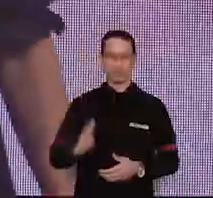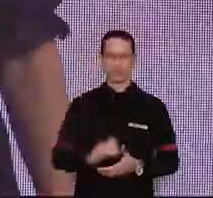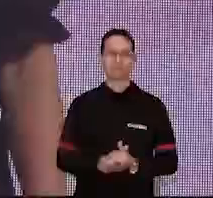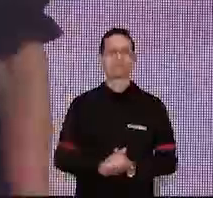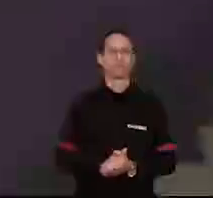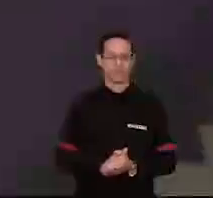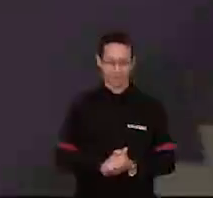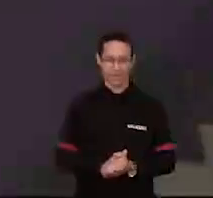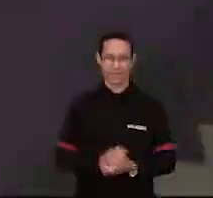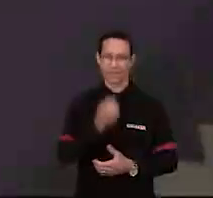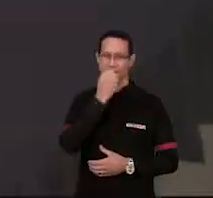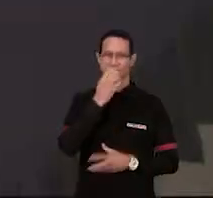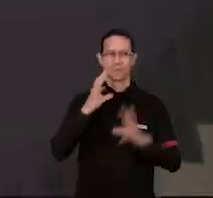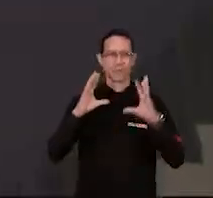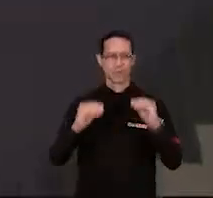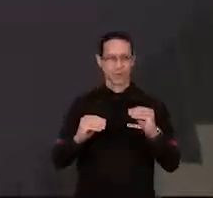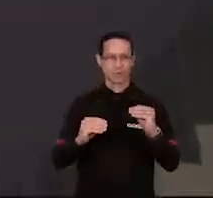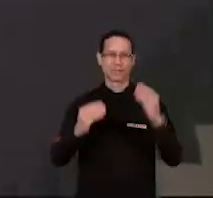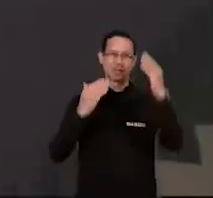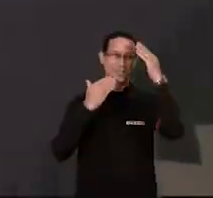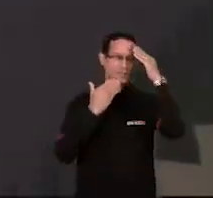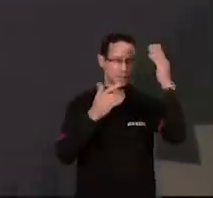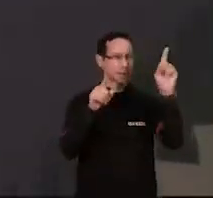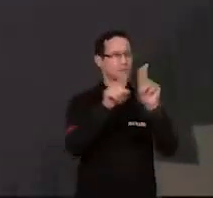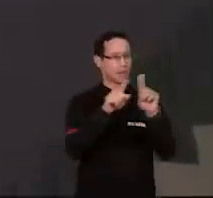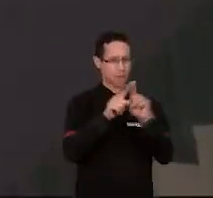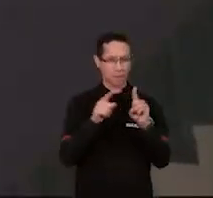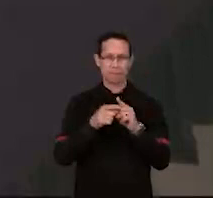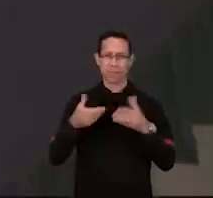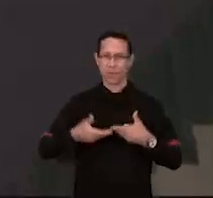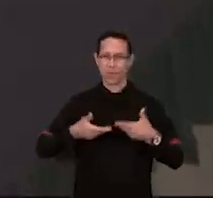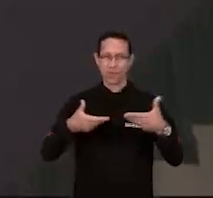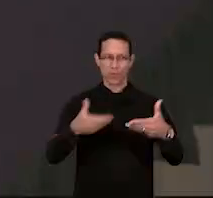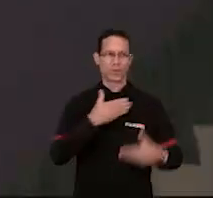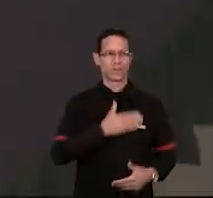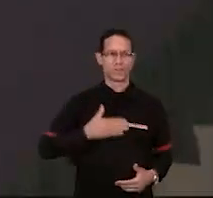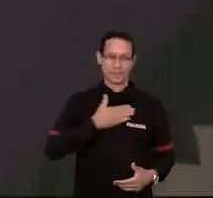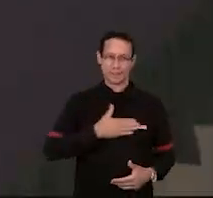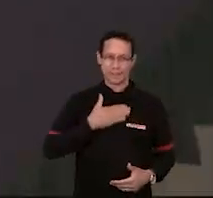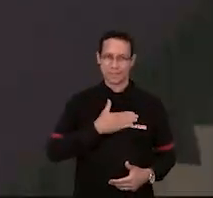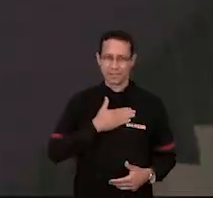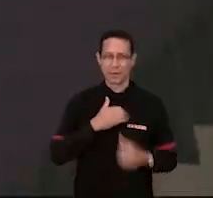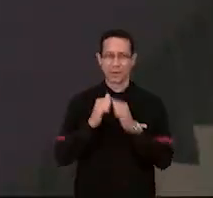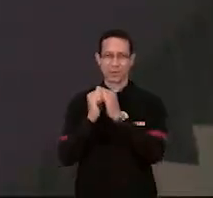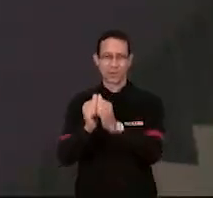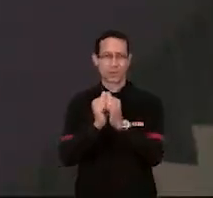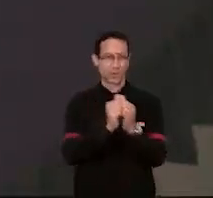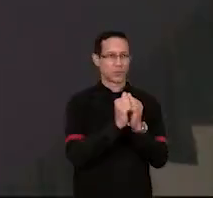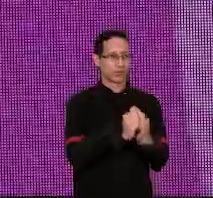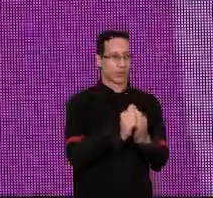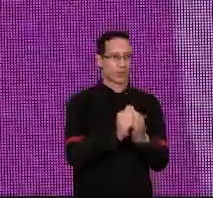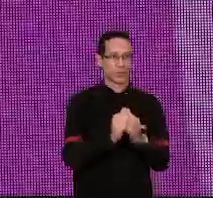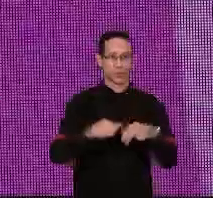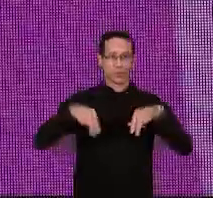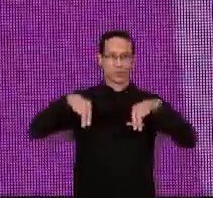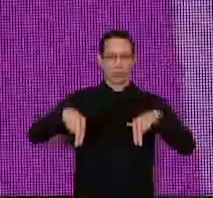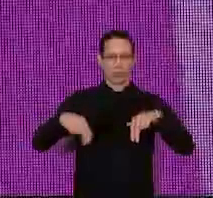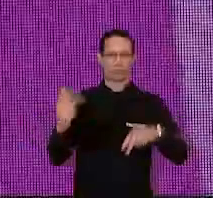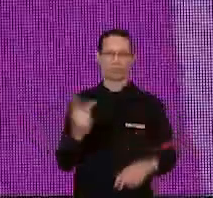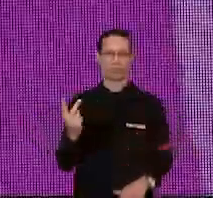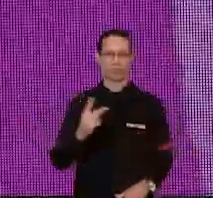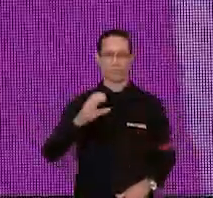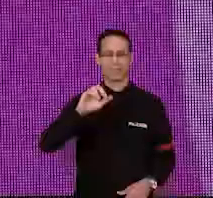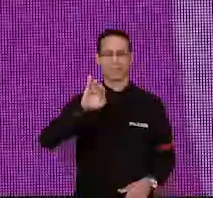Boa noite a todos. Eu queria agradecer também o convite, dizer que é um prazer muito grande estar aqui com vocês, né? Dividir o palco aqui com a Cris. É